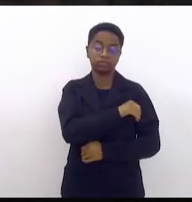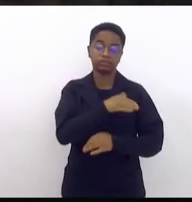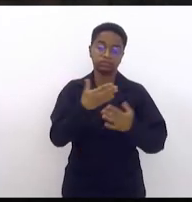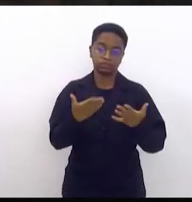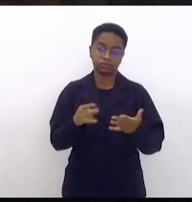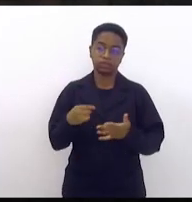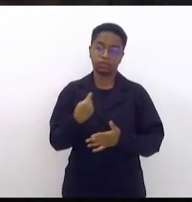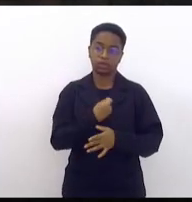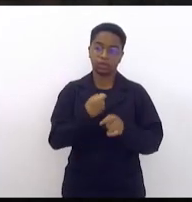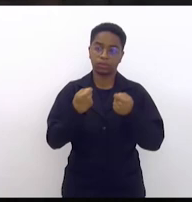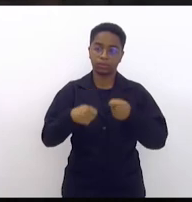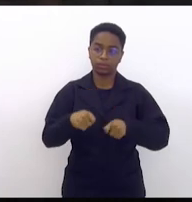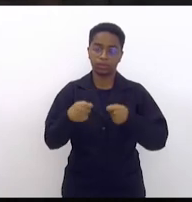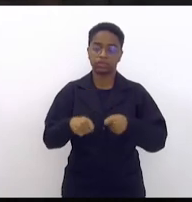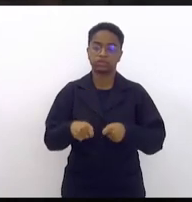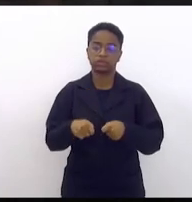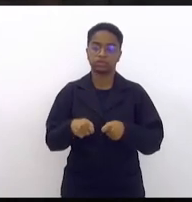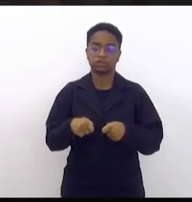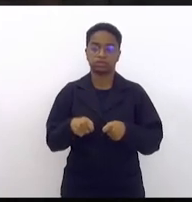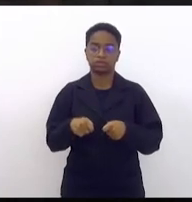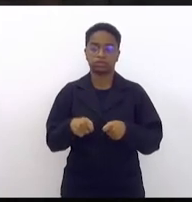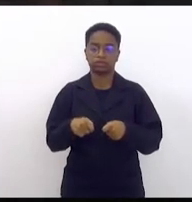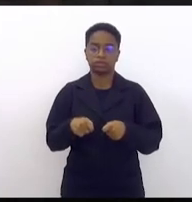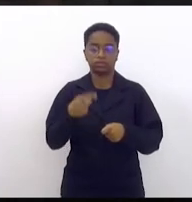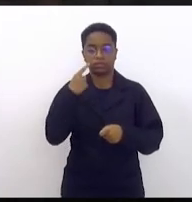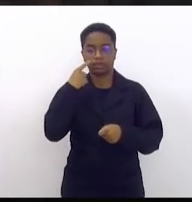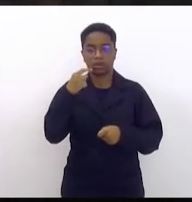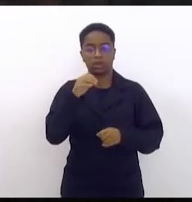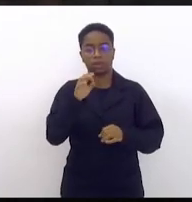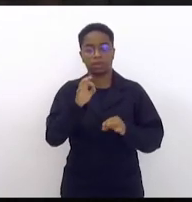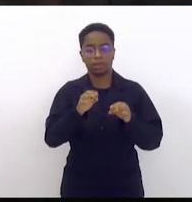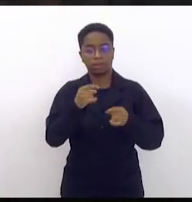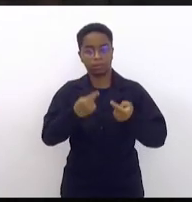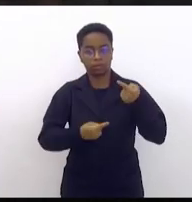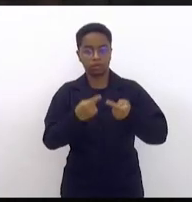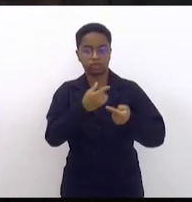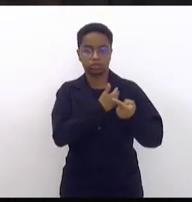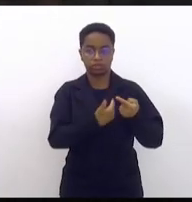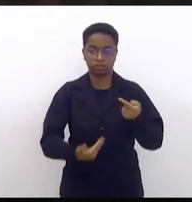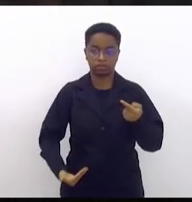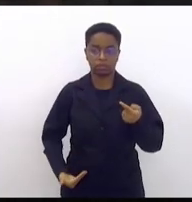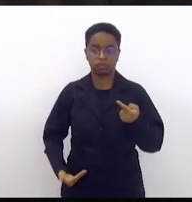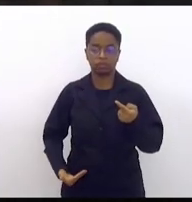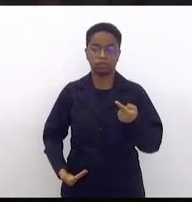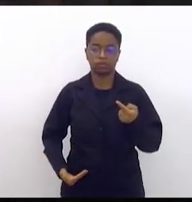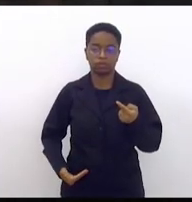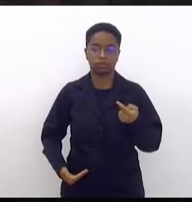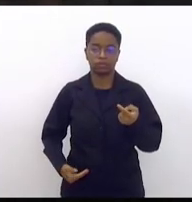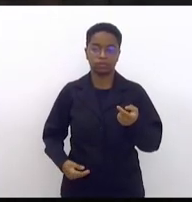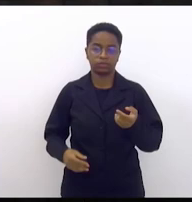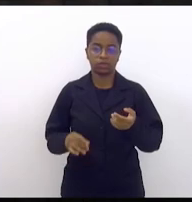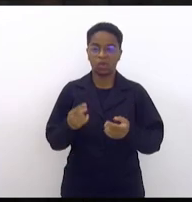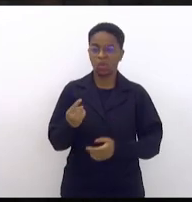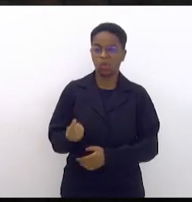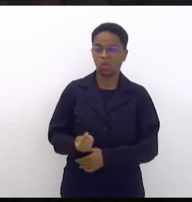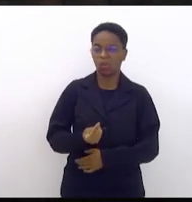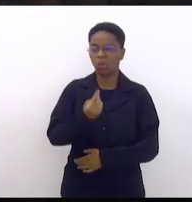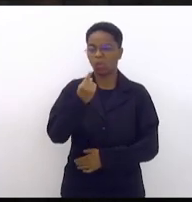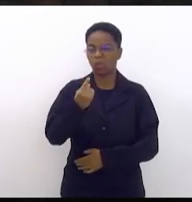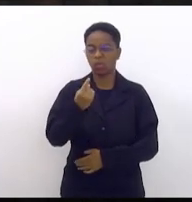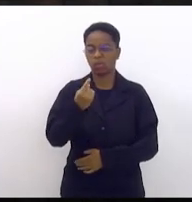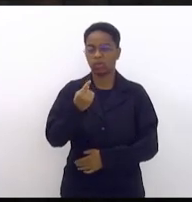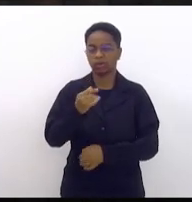a gente precisa traçar políticas públicas que sejam políticas públicas que não sejam única e exclusivamente a